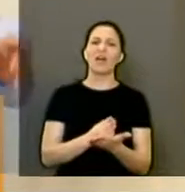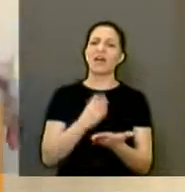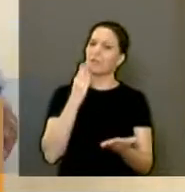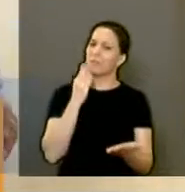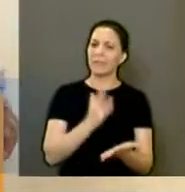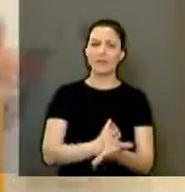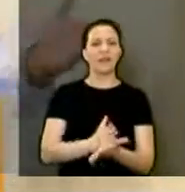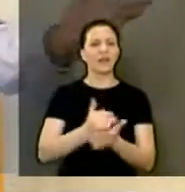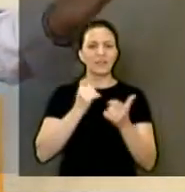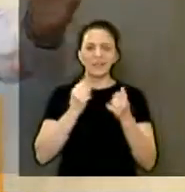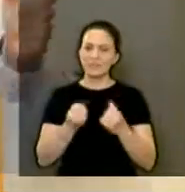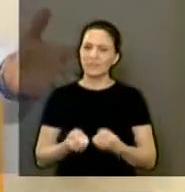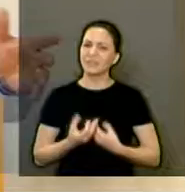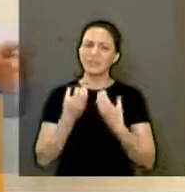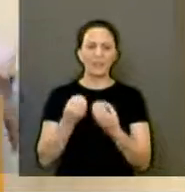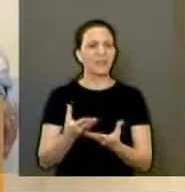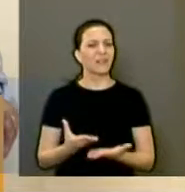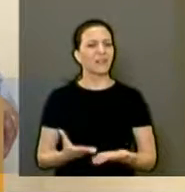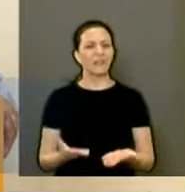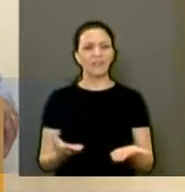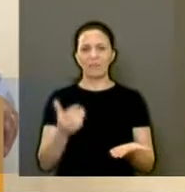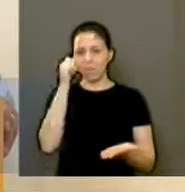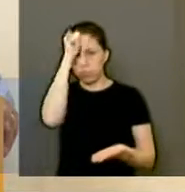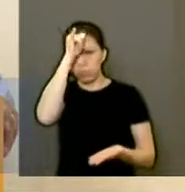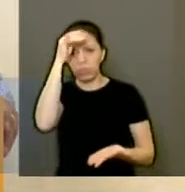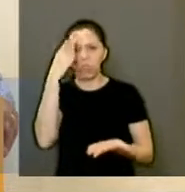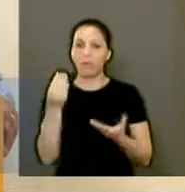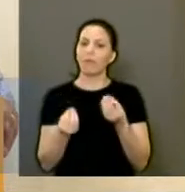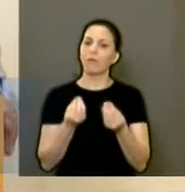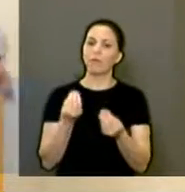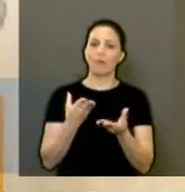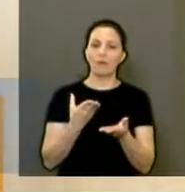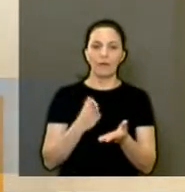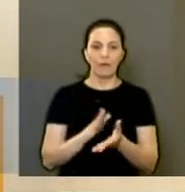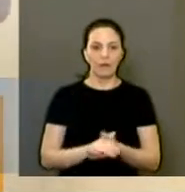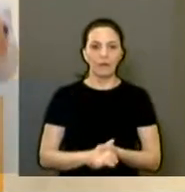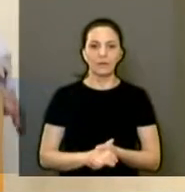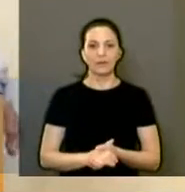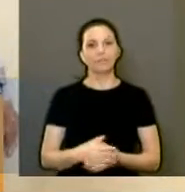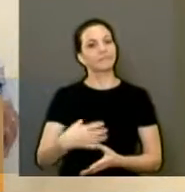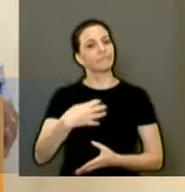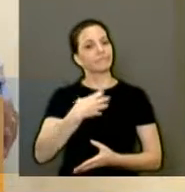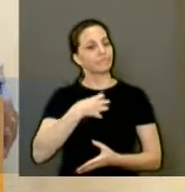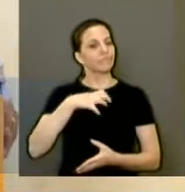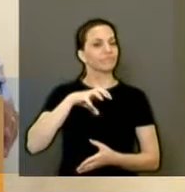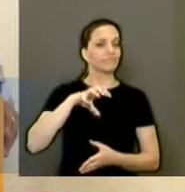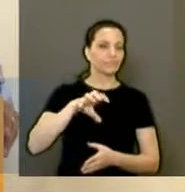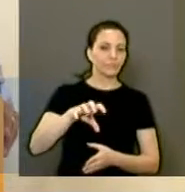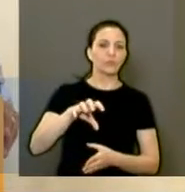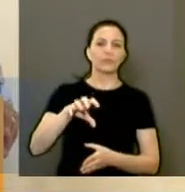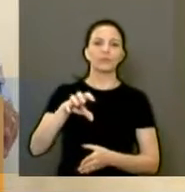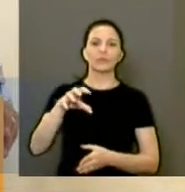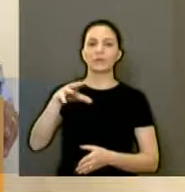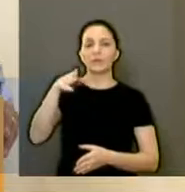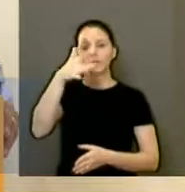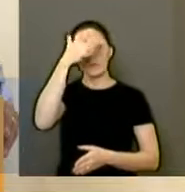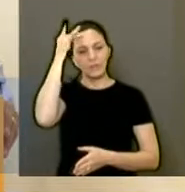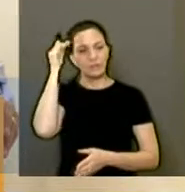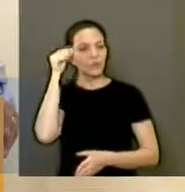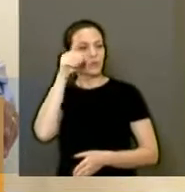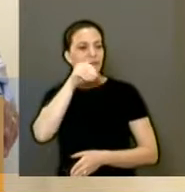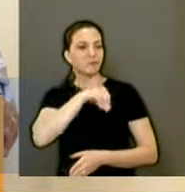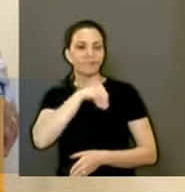parar com isso ai que tudo para com isso sinto muito pelas funcionárias que não receberam